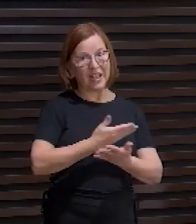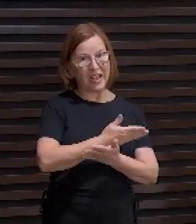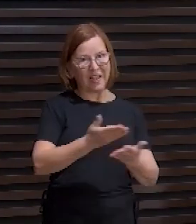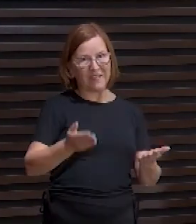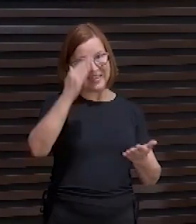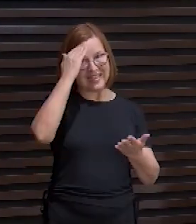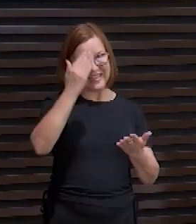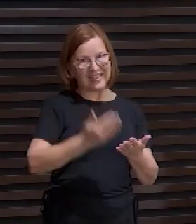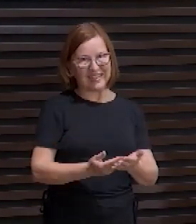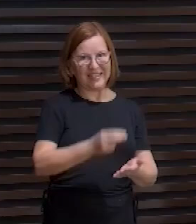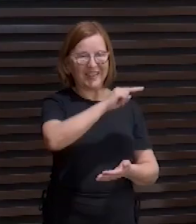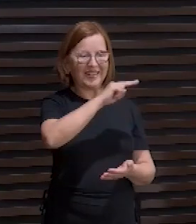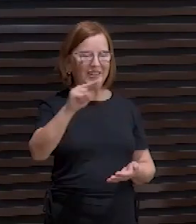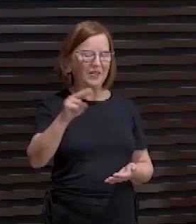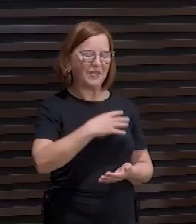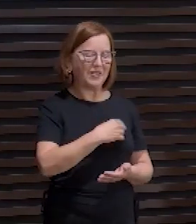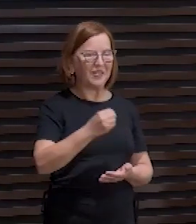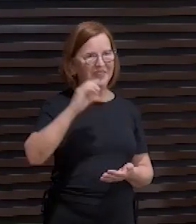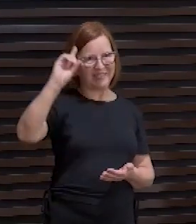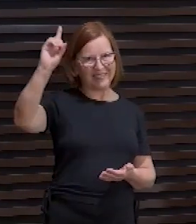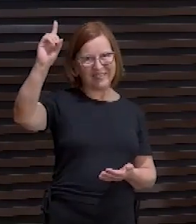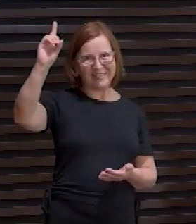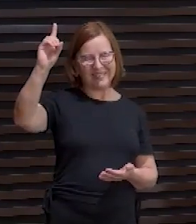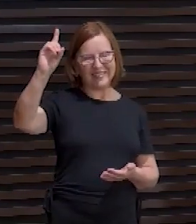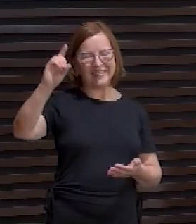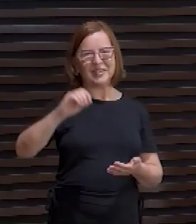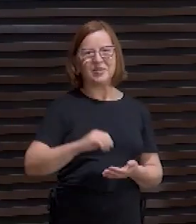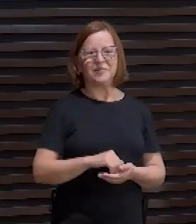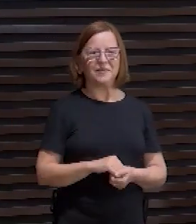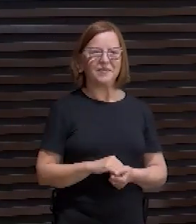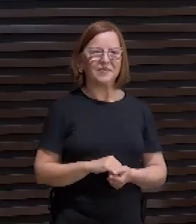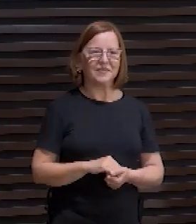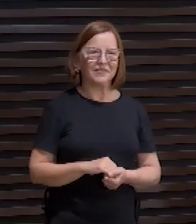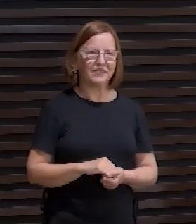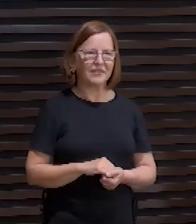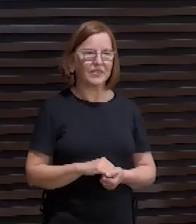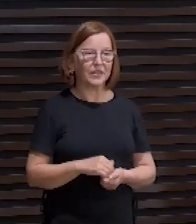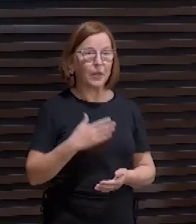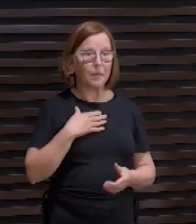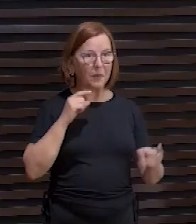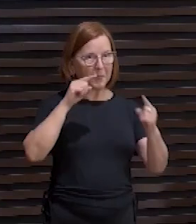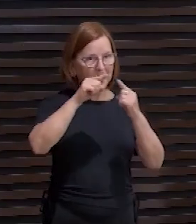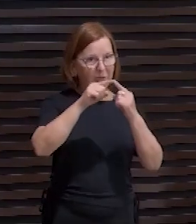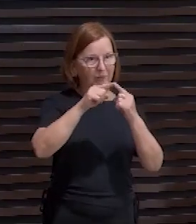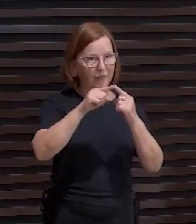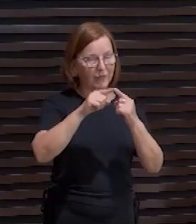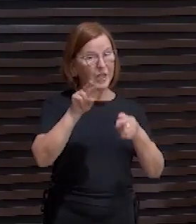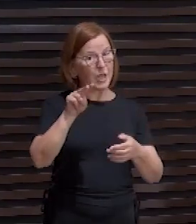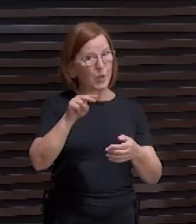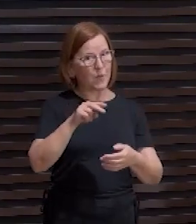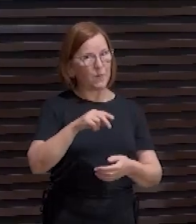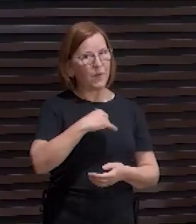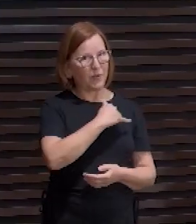que credes em o nome do Filho de Deus. O meu objetivo com os irmãos é o mesmo de João.